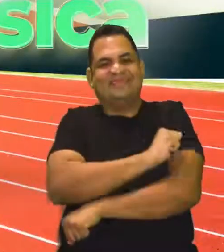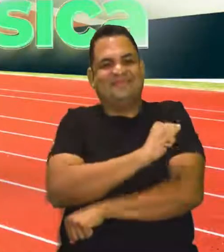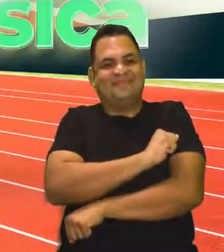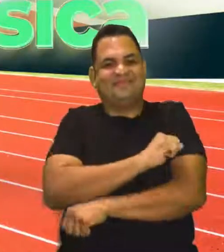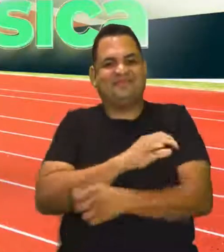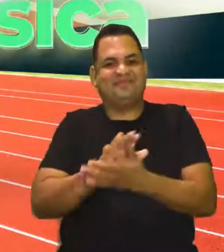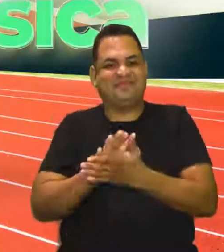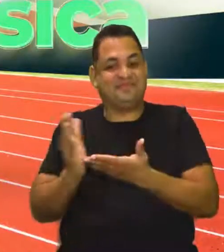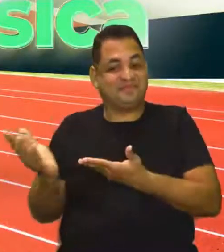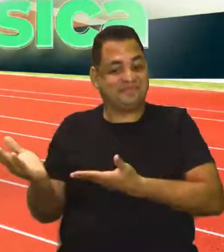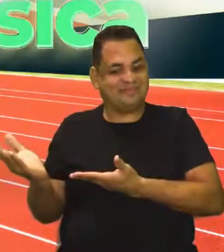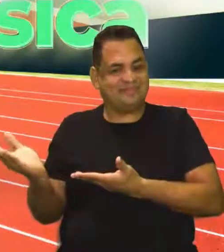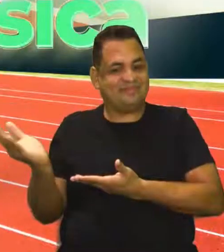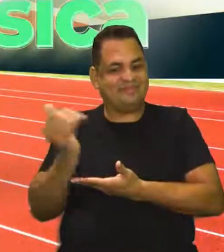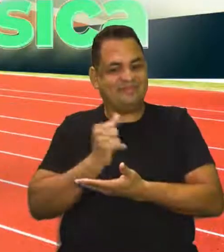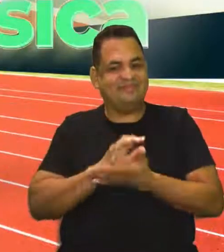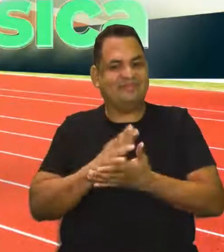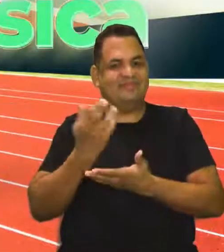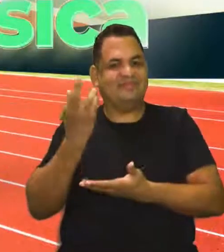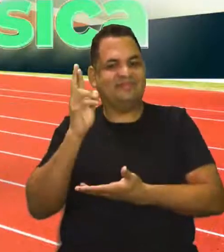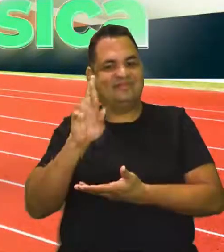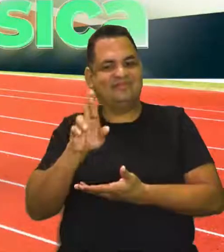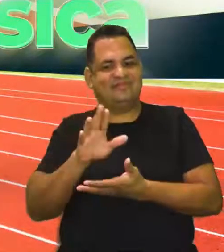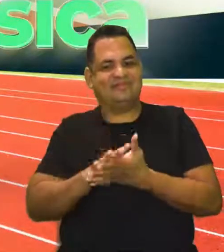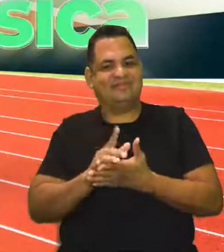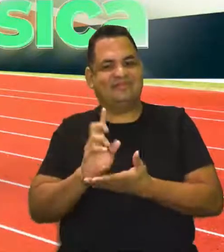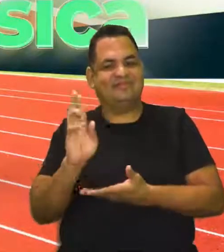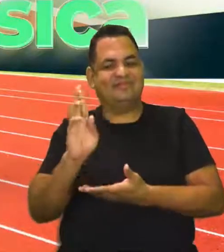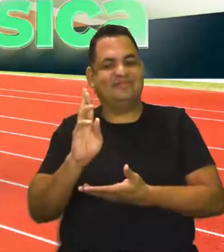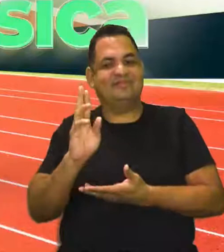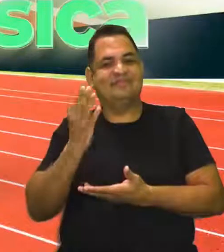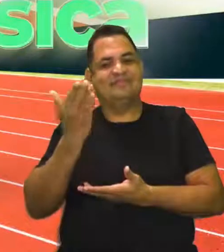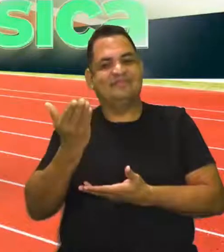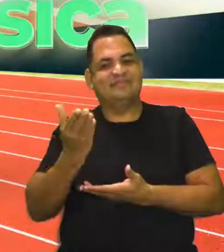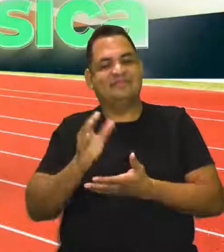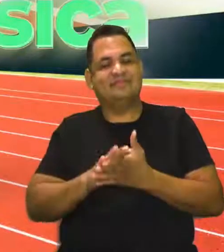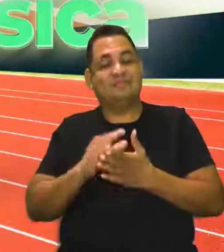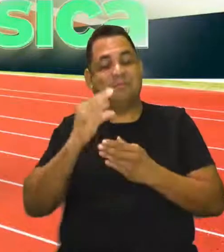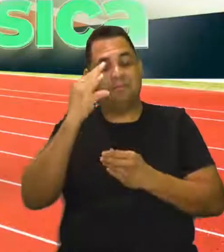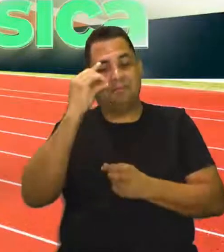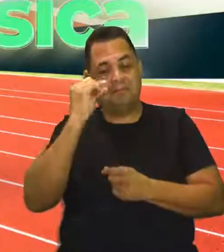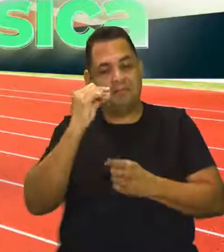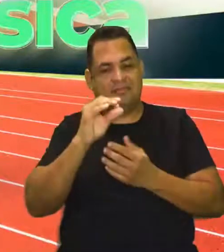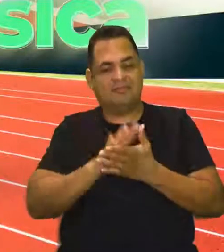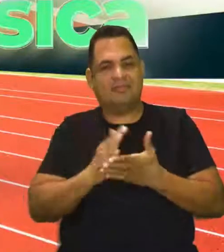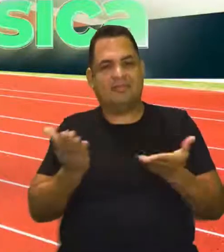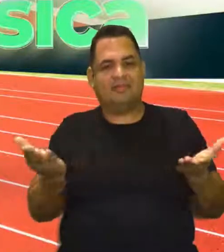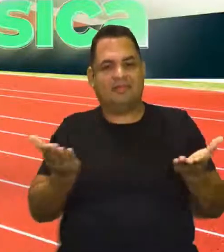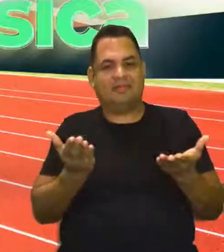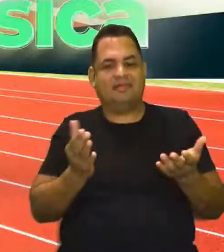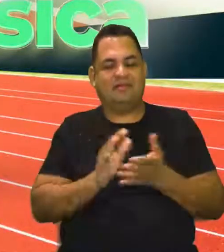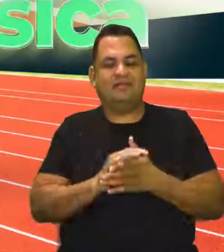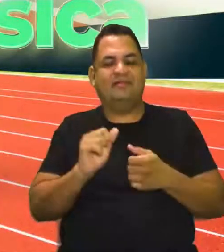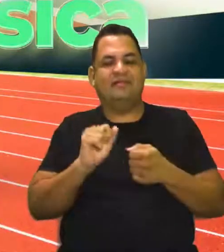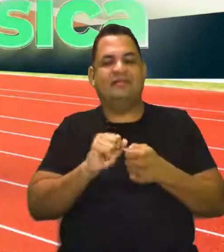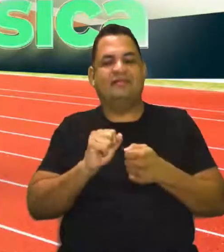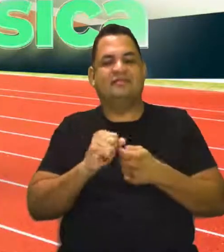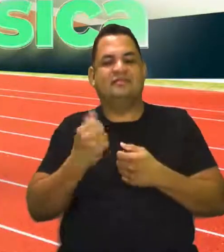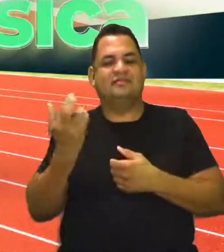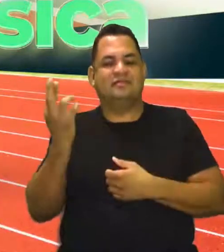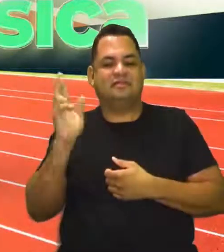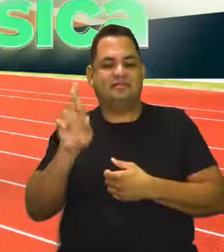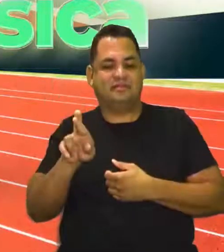estudante, vamos recuperar quem ficou aí, piscou, chegou a hora de recuperar. Estamos